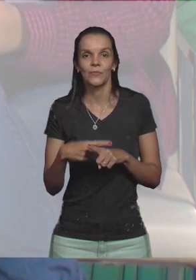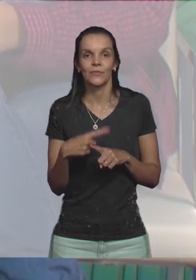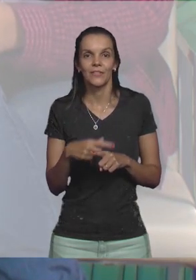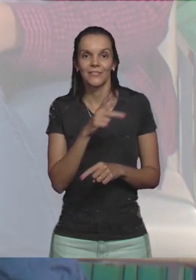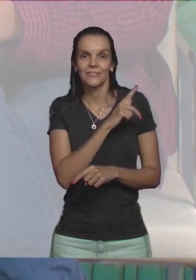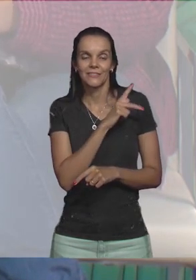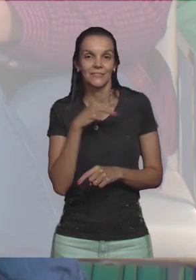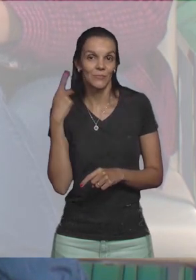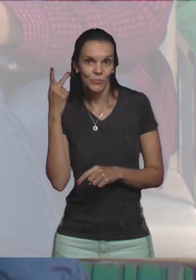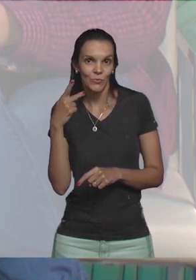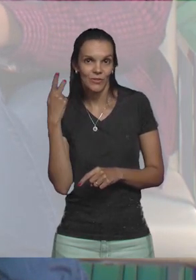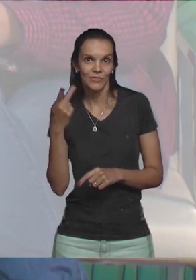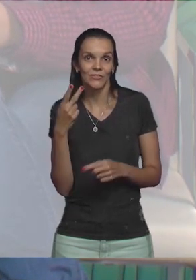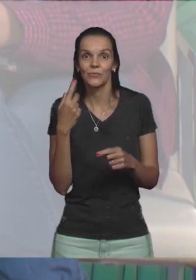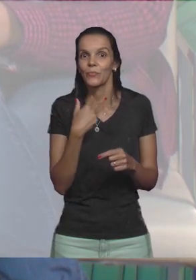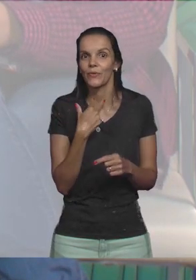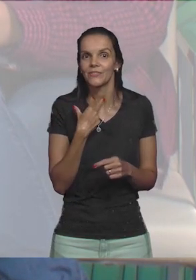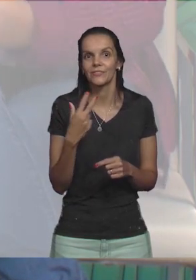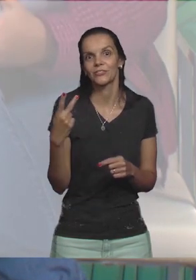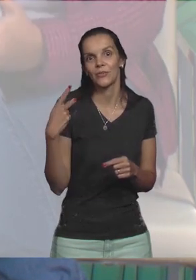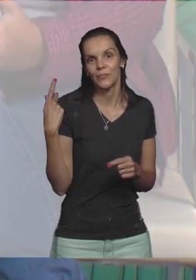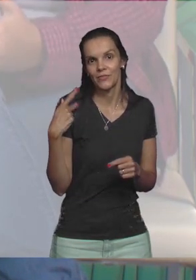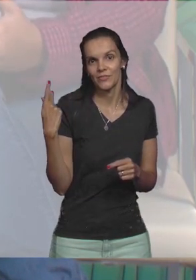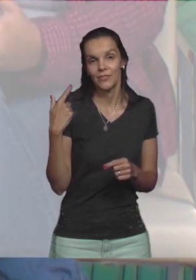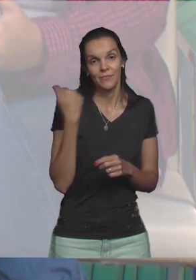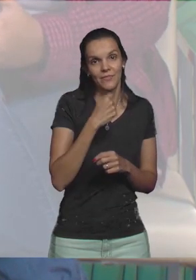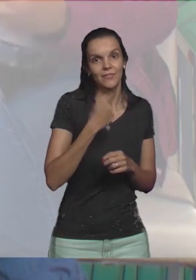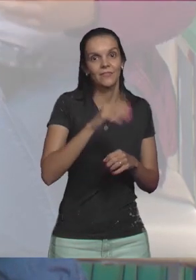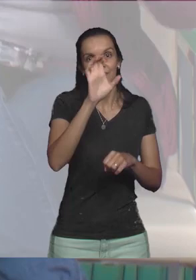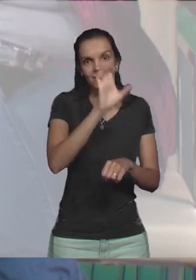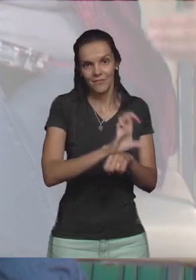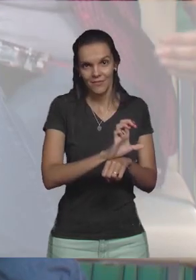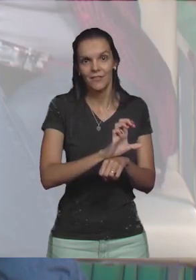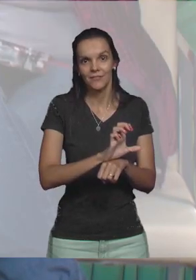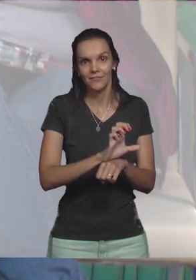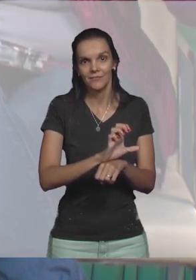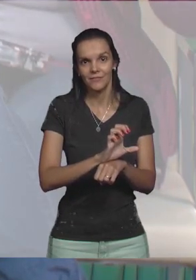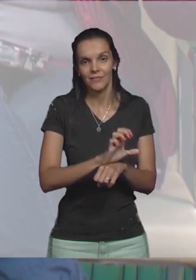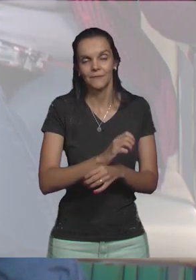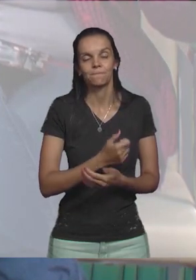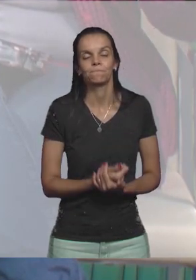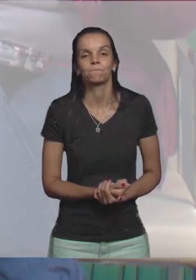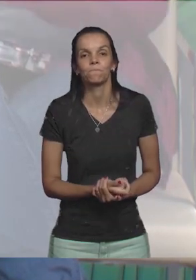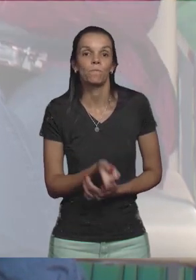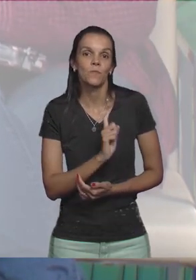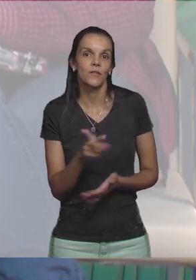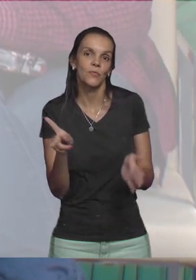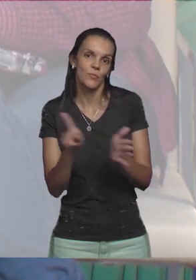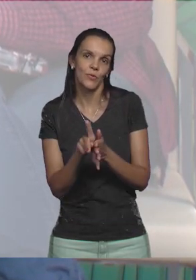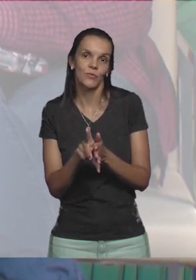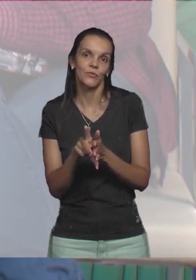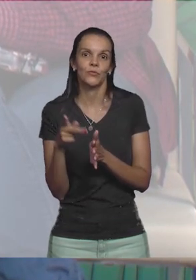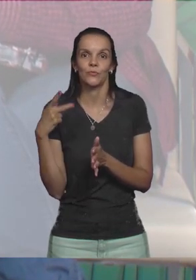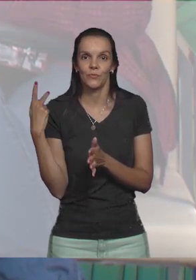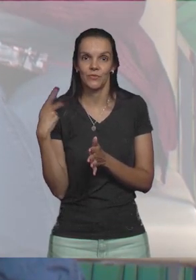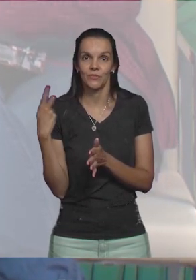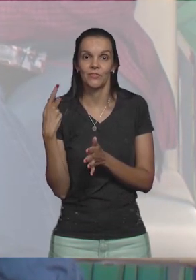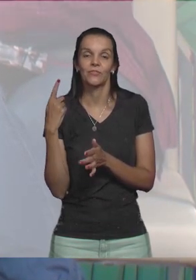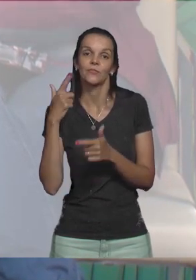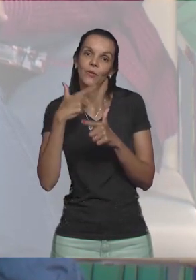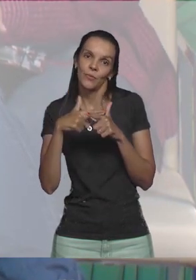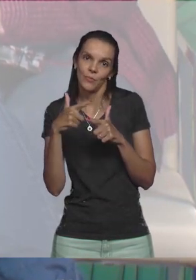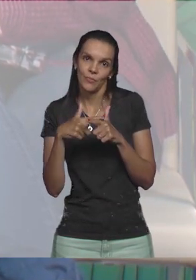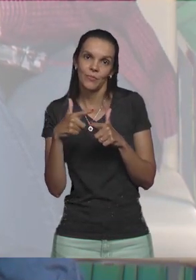as políticas elas não podem ser de partido, elas têm que ser de Estado. A gente faz uma política pública para a nação e não para aquele partido político. E isso é um